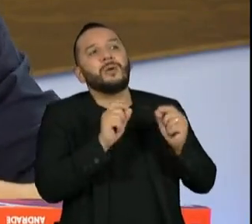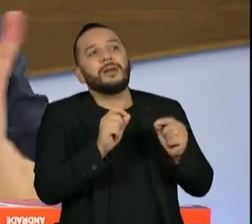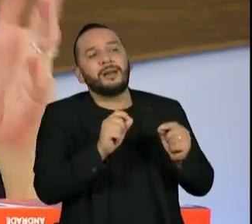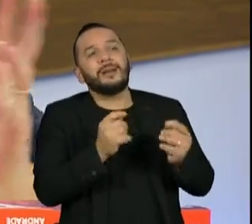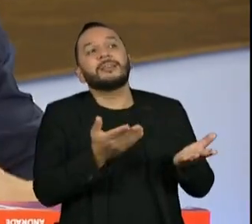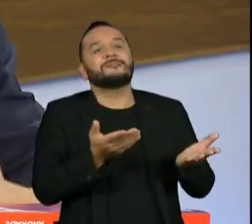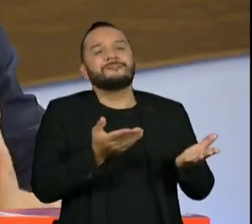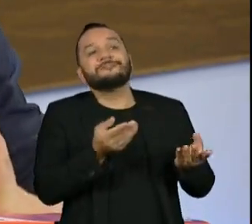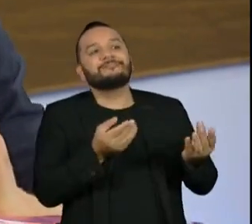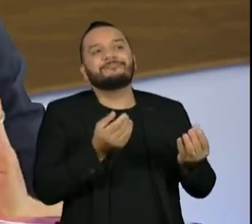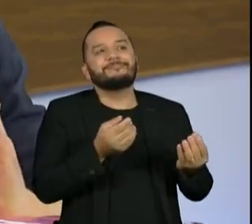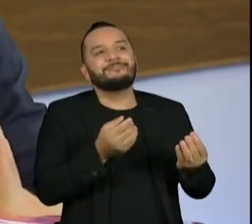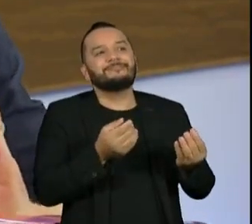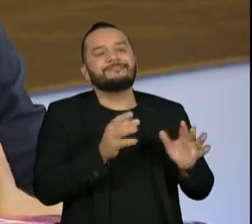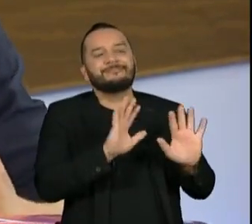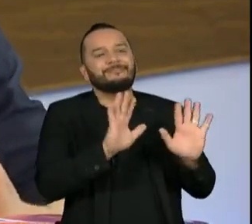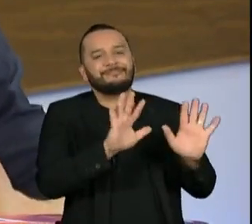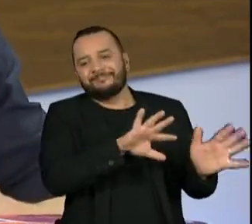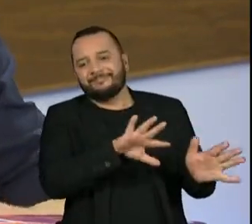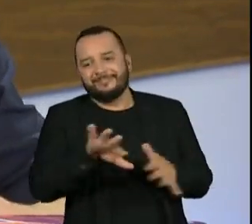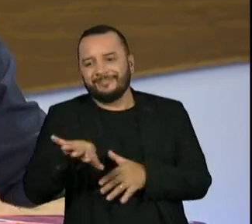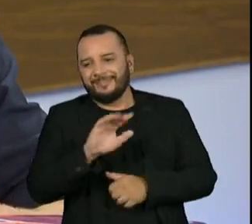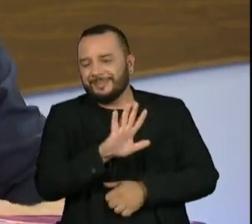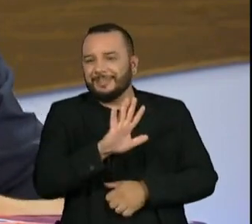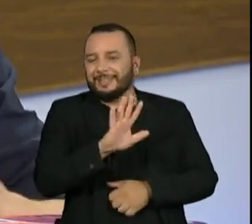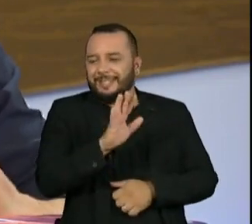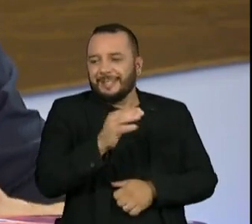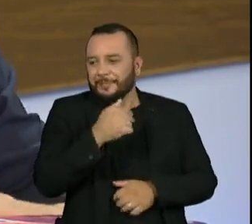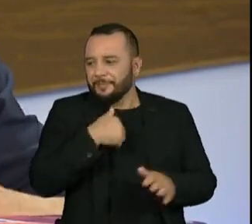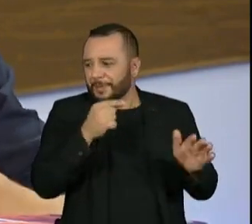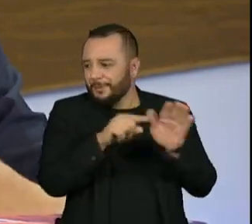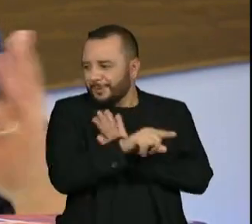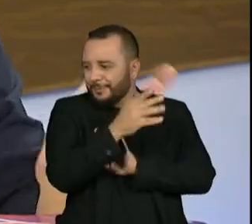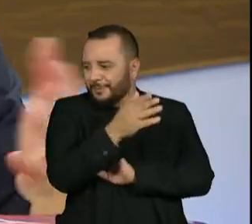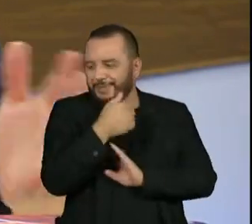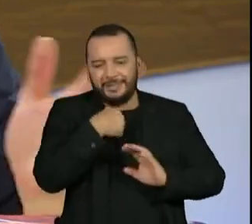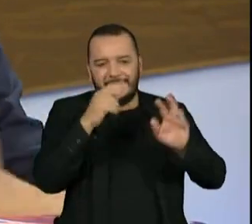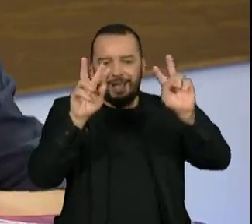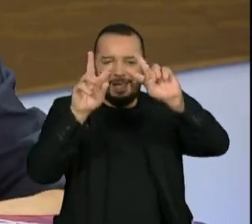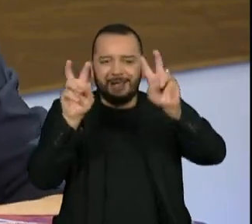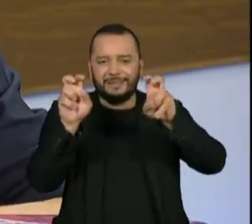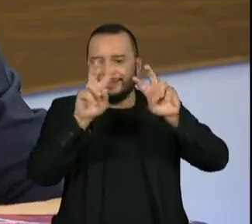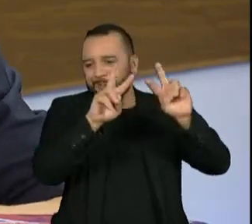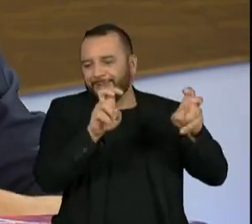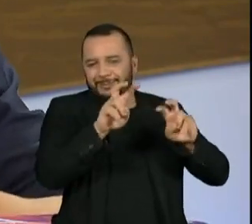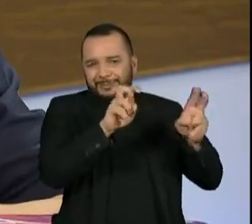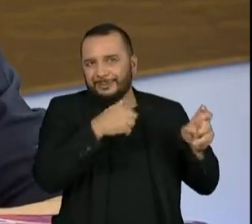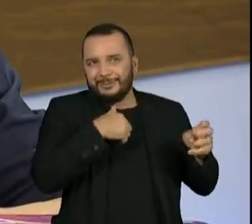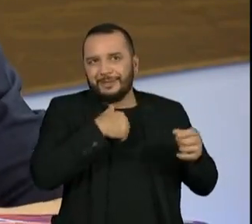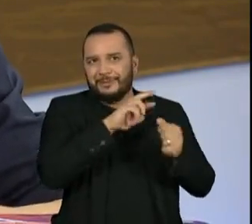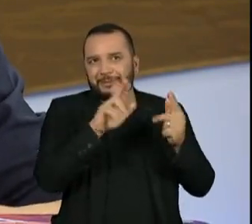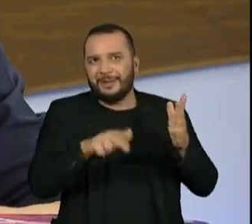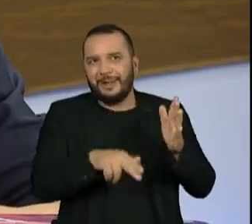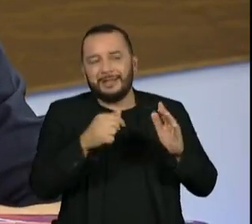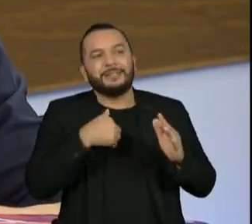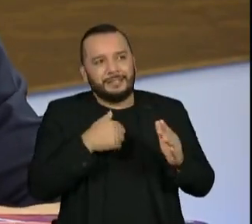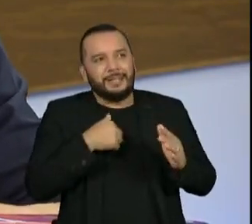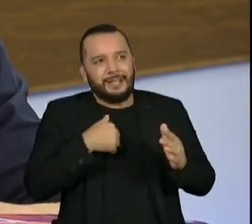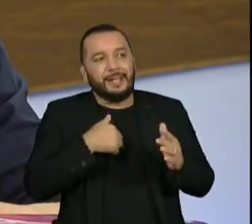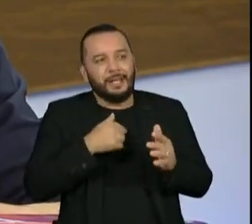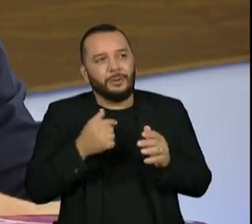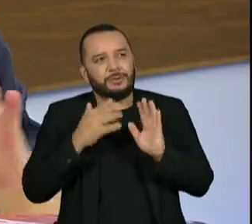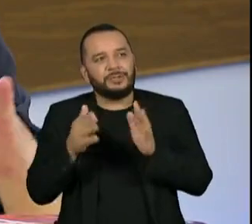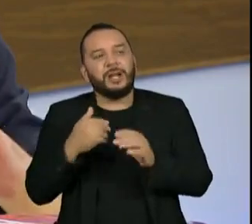Não sei nem por onde começar para fazer pergunta para você, porque são tantos assuntos. Eu acabei de editar o diário confessional do Oswaldo de